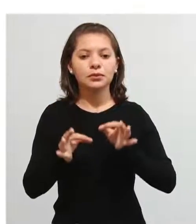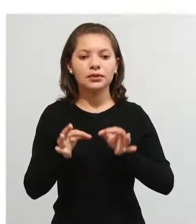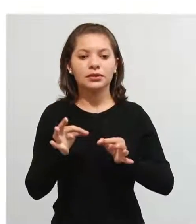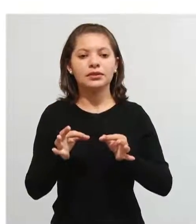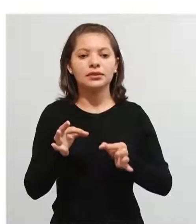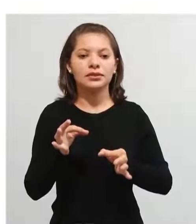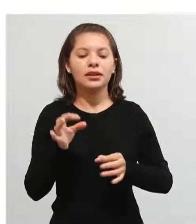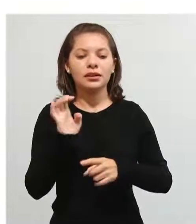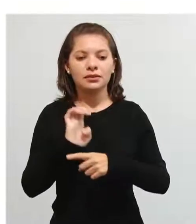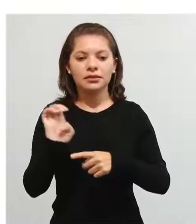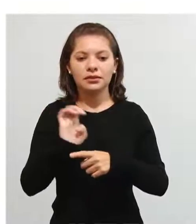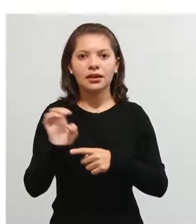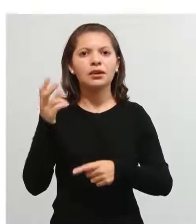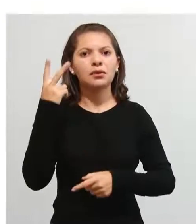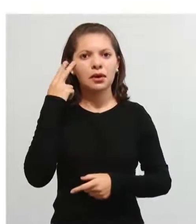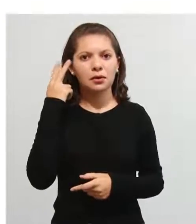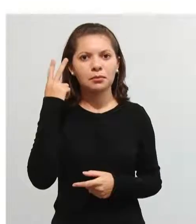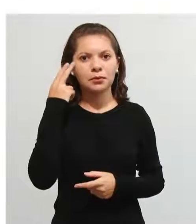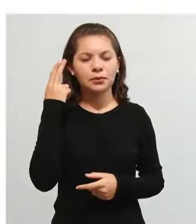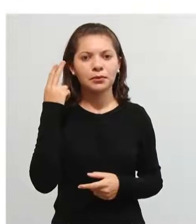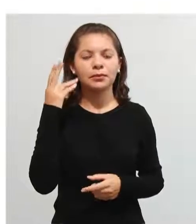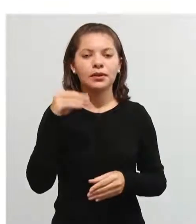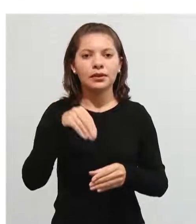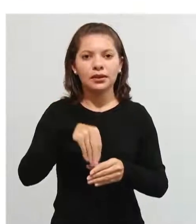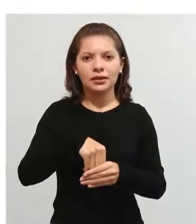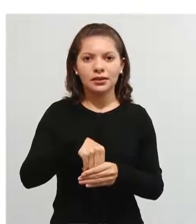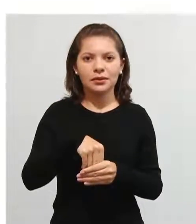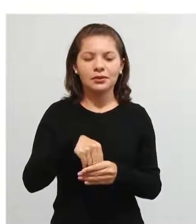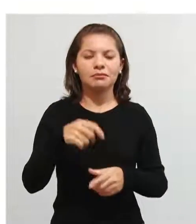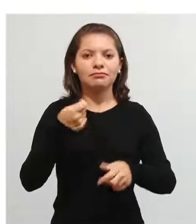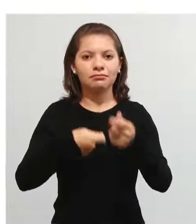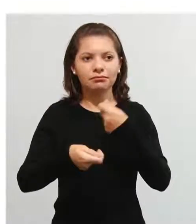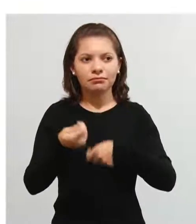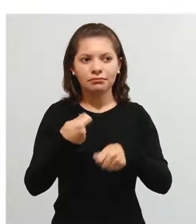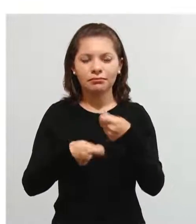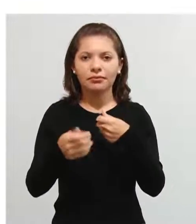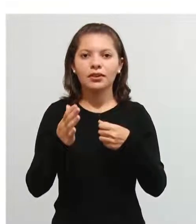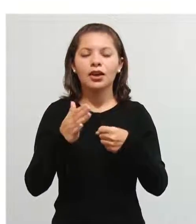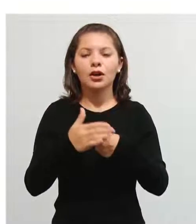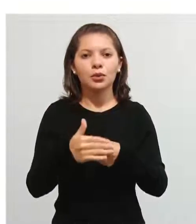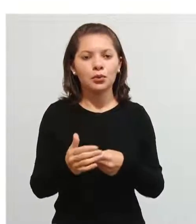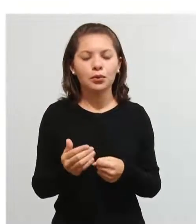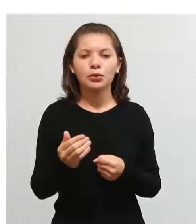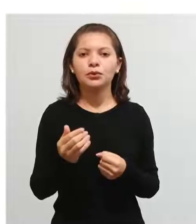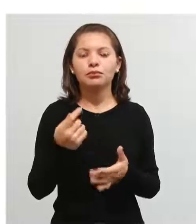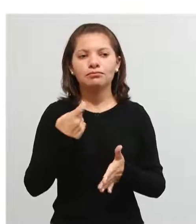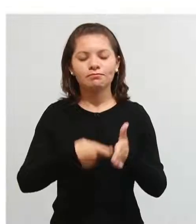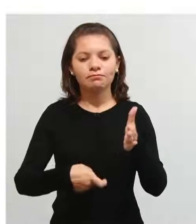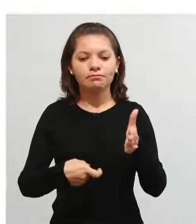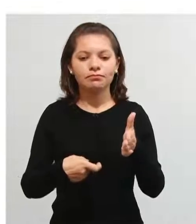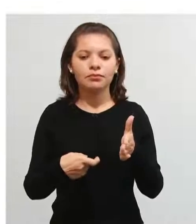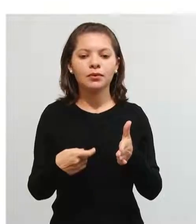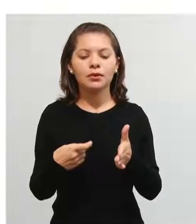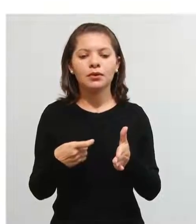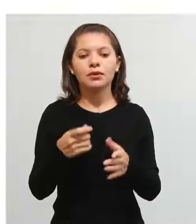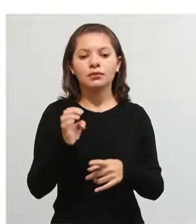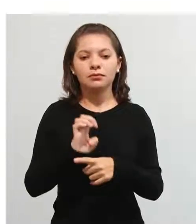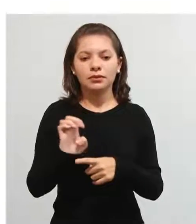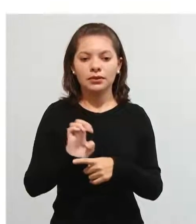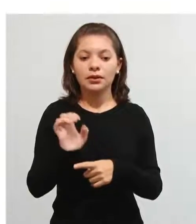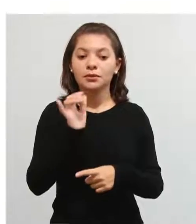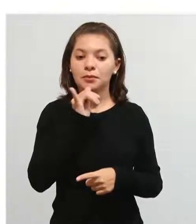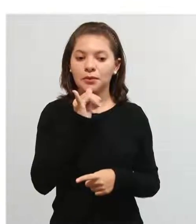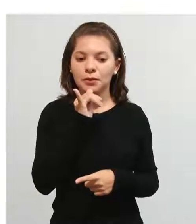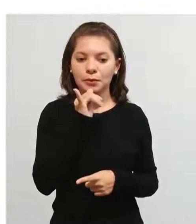Que é bem comum dentro das repartições administrativas que cuidam da questão da tributação dos estados, por exemplo,